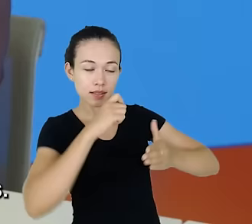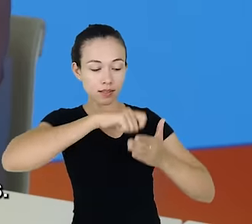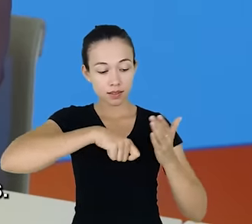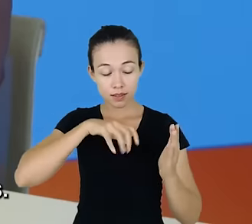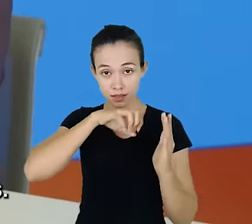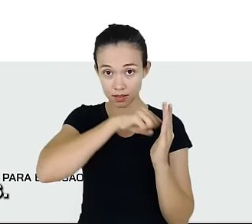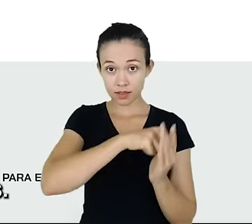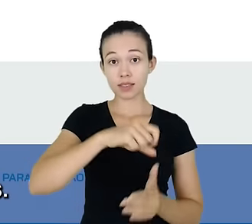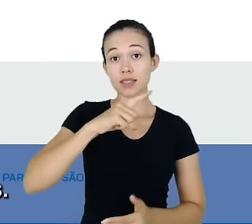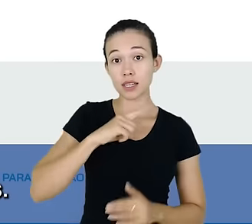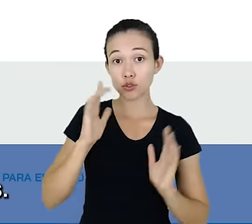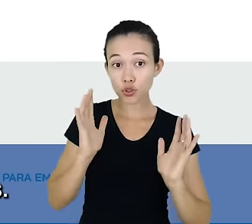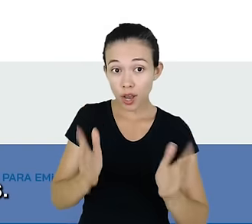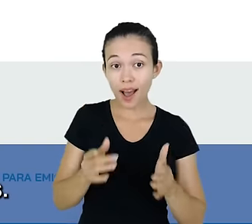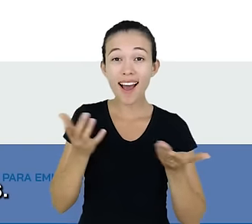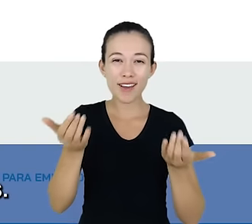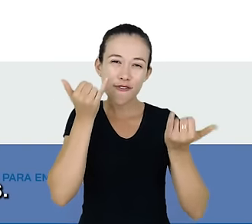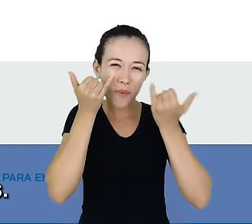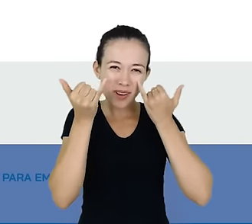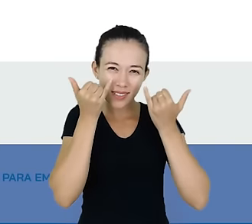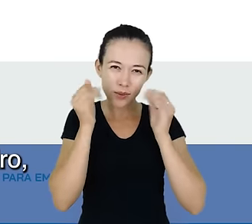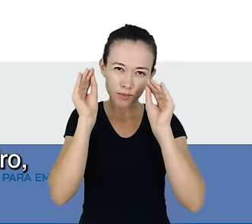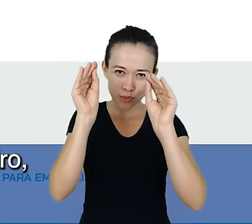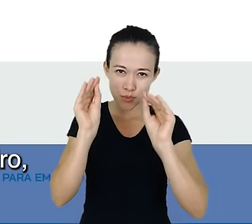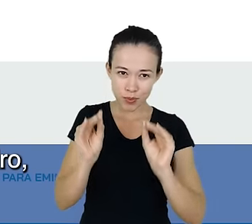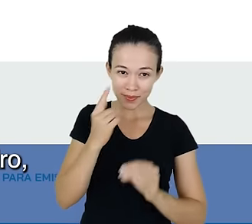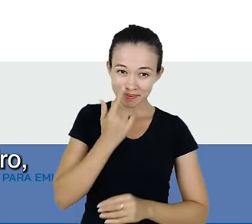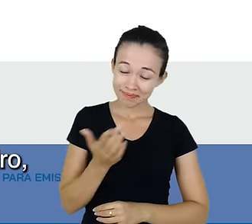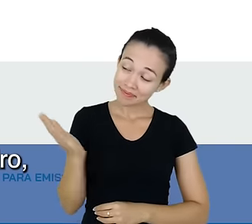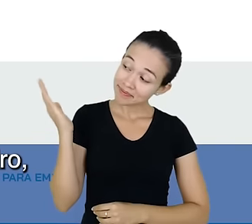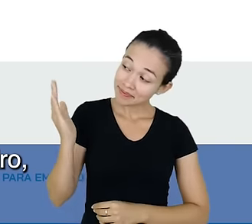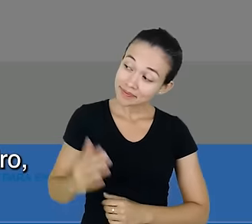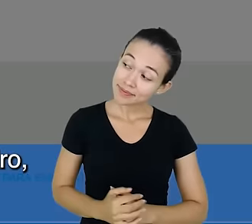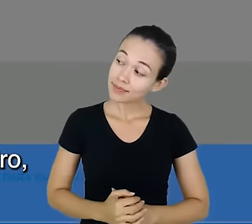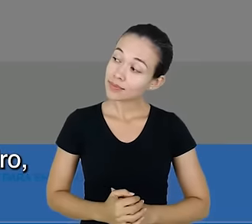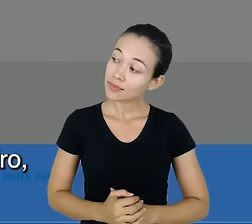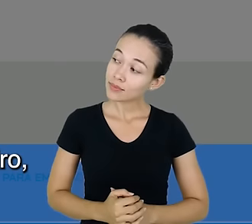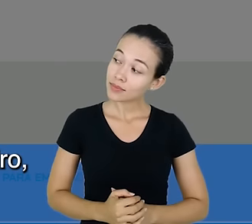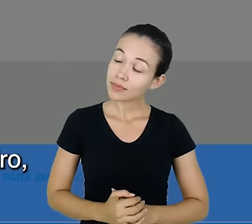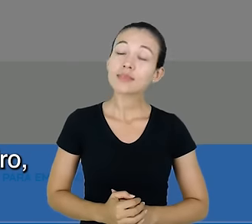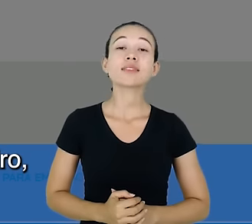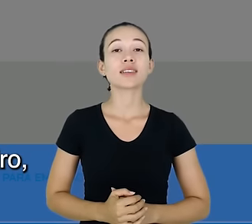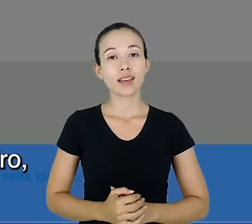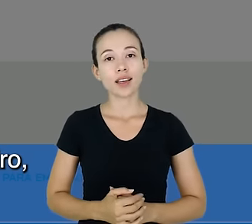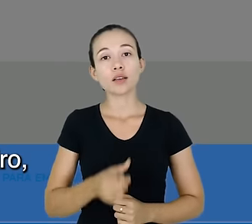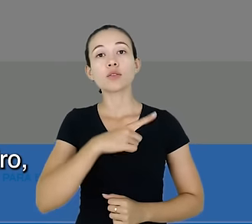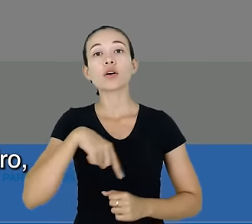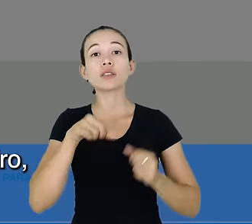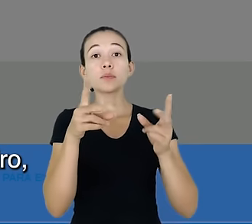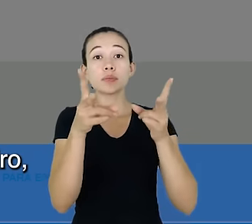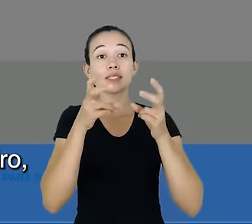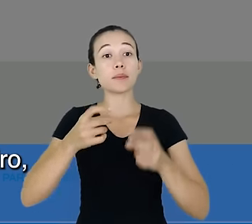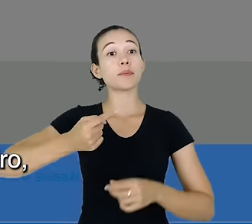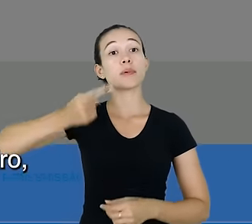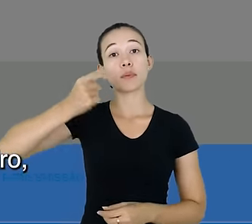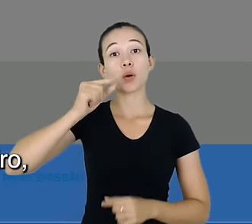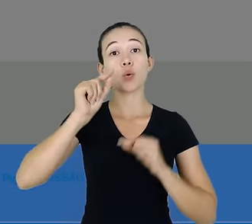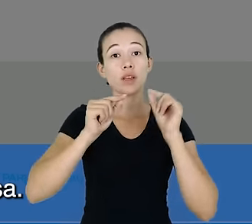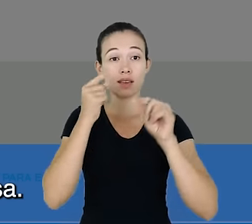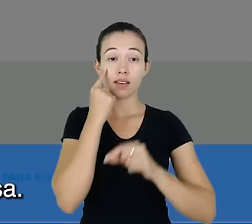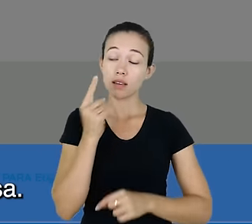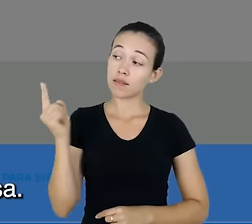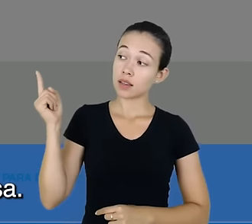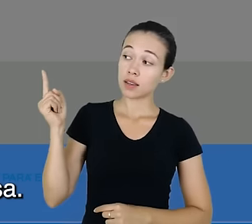cadastro ela já vai trazer aqui as informações né no dia a dia a gente percebe o primeiro é isso aqui